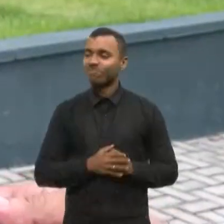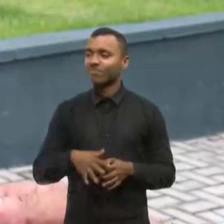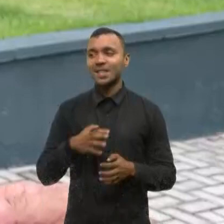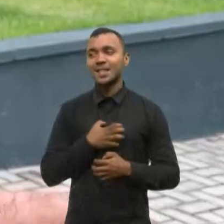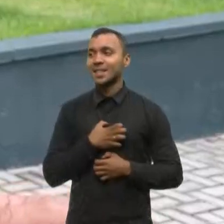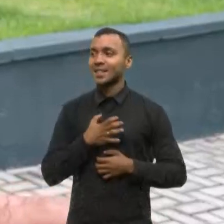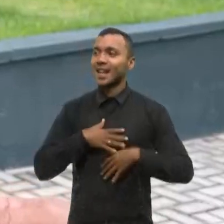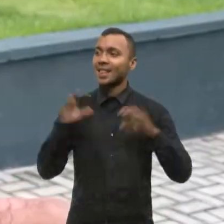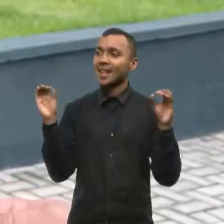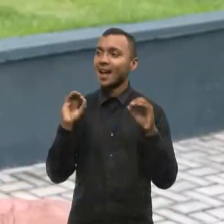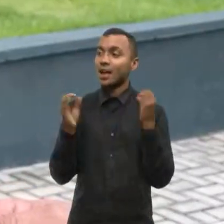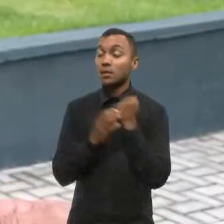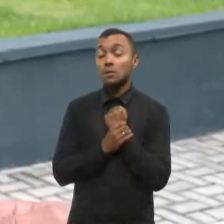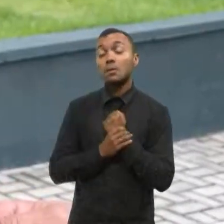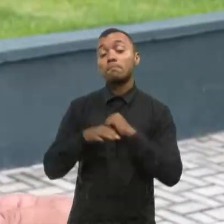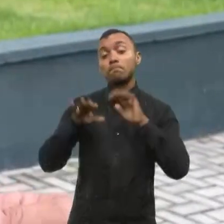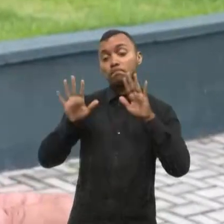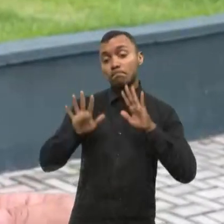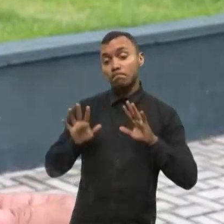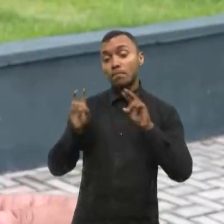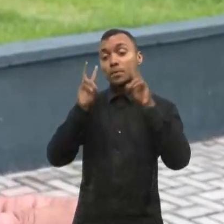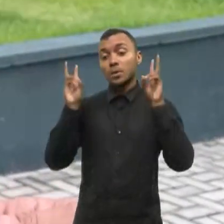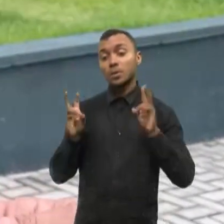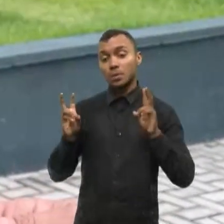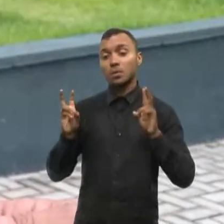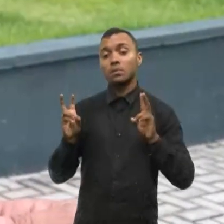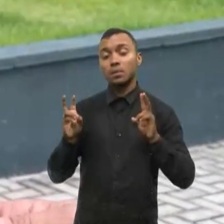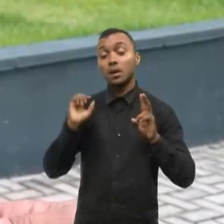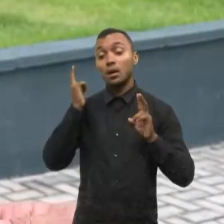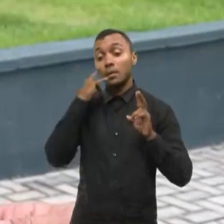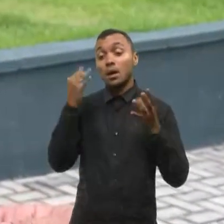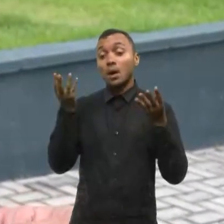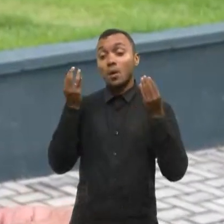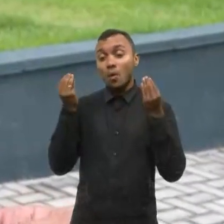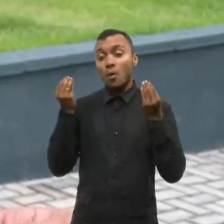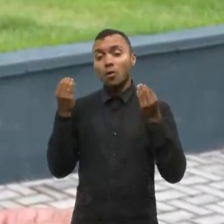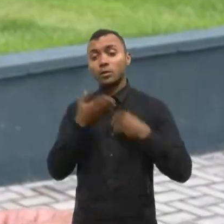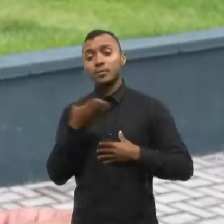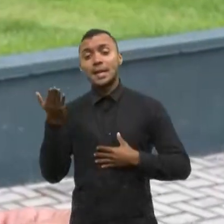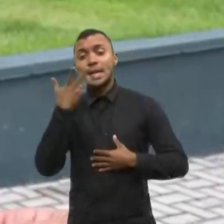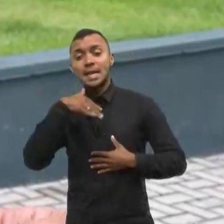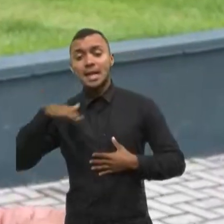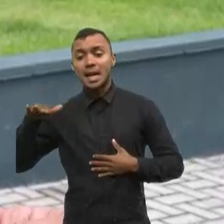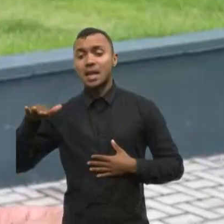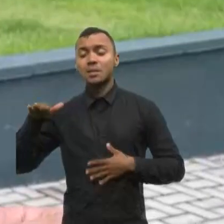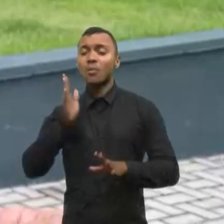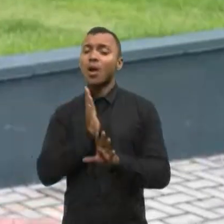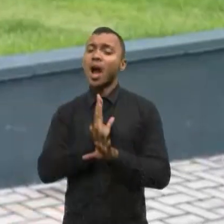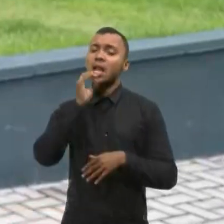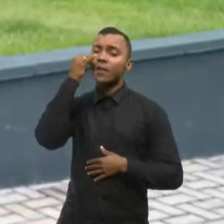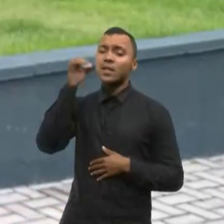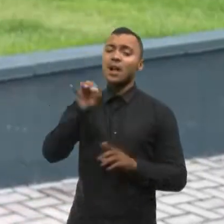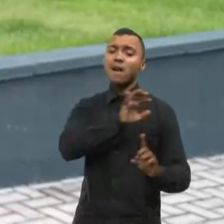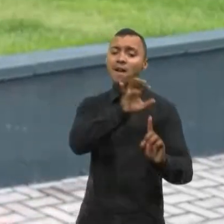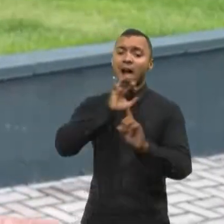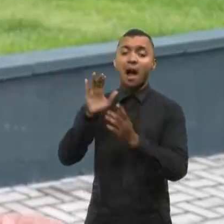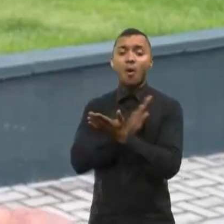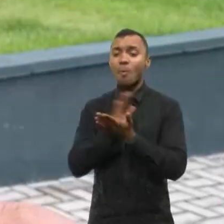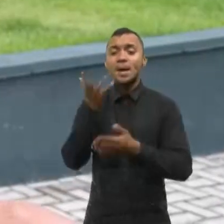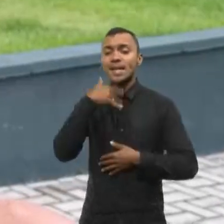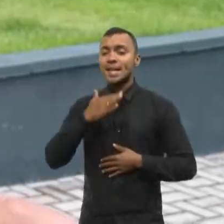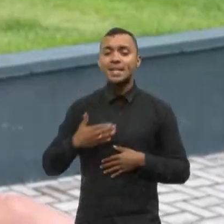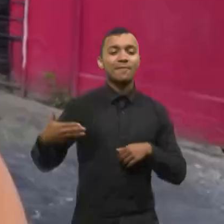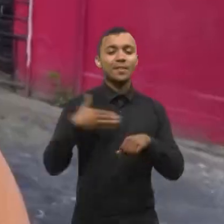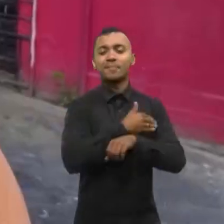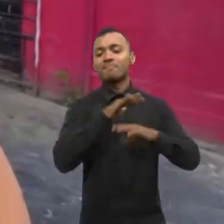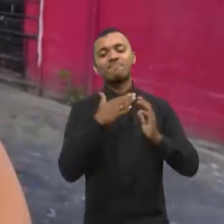gente também tem que pensar também na questão de como está sendo passado para as crianças, para não influenciar tanto, porque tem criança que nem para o colégio está mais